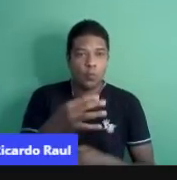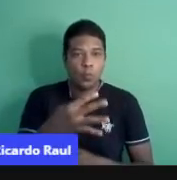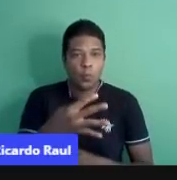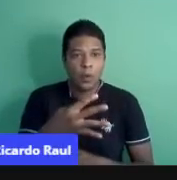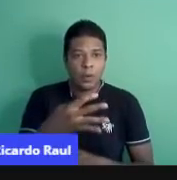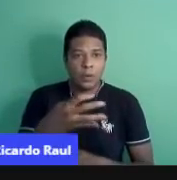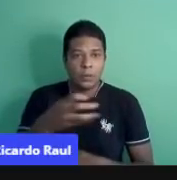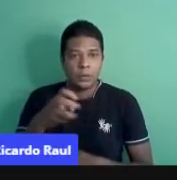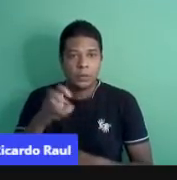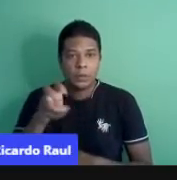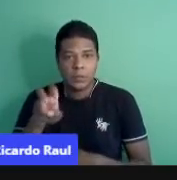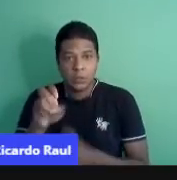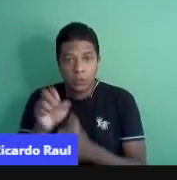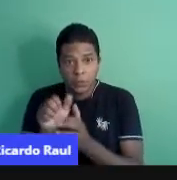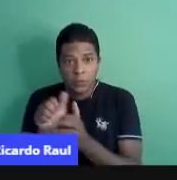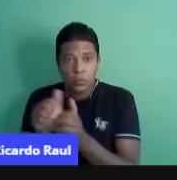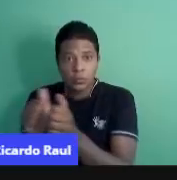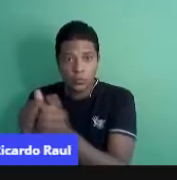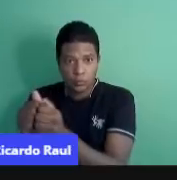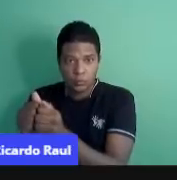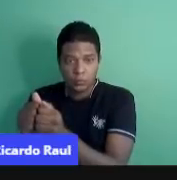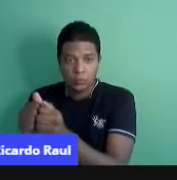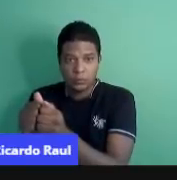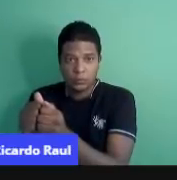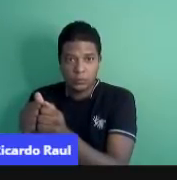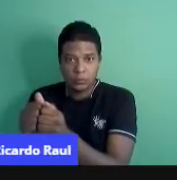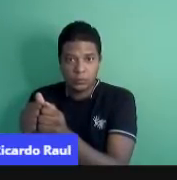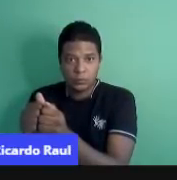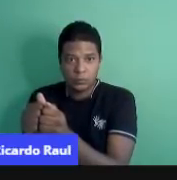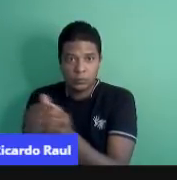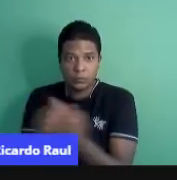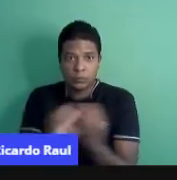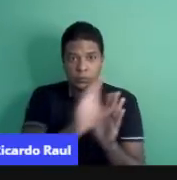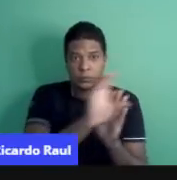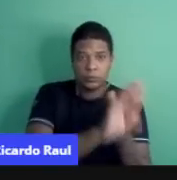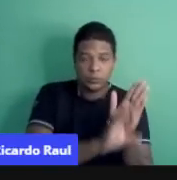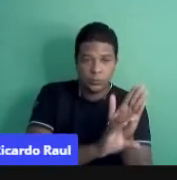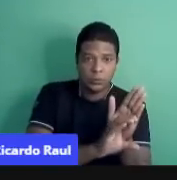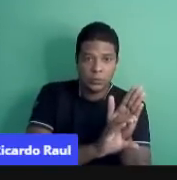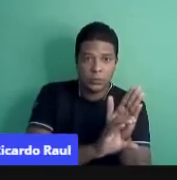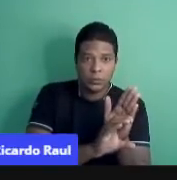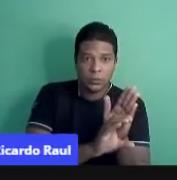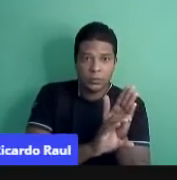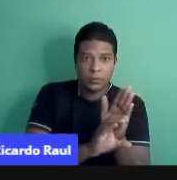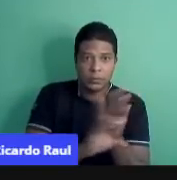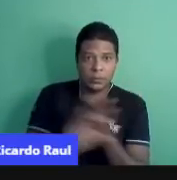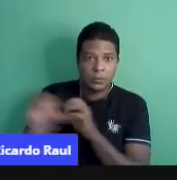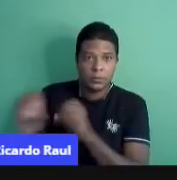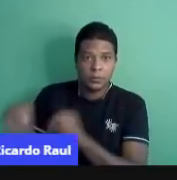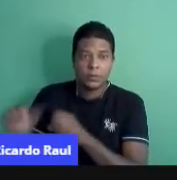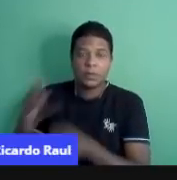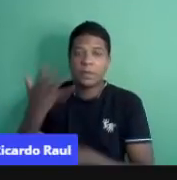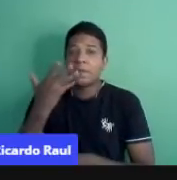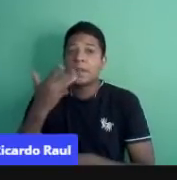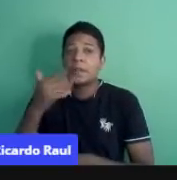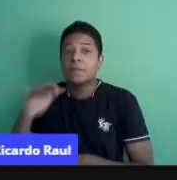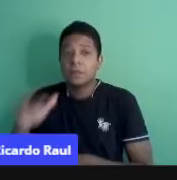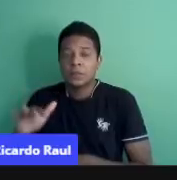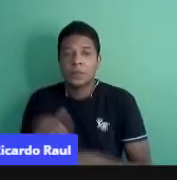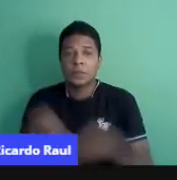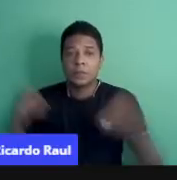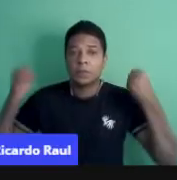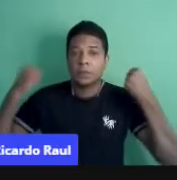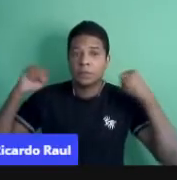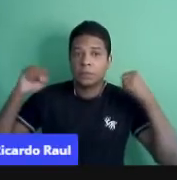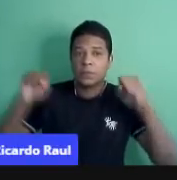aparece junto do currículo da educação infantil. O de educação física